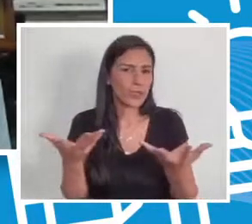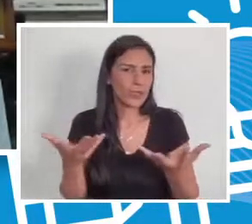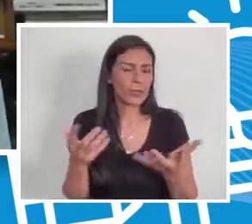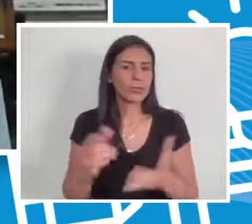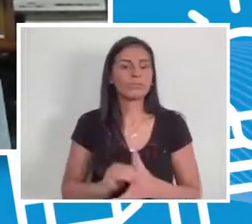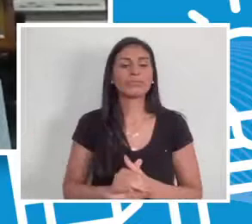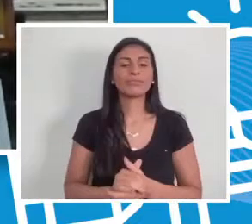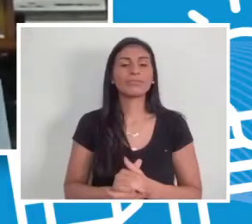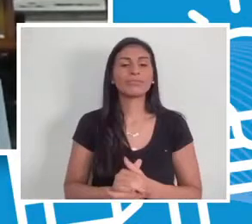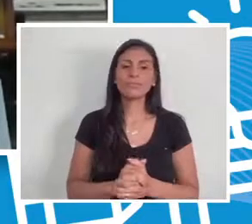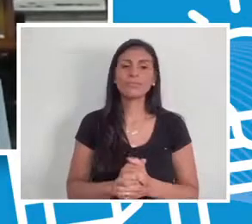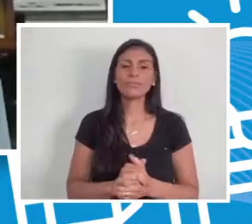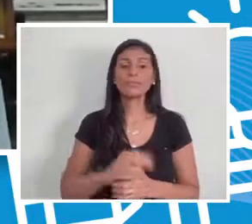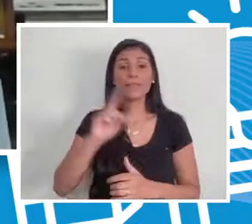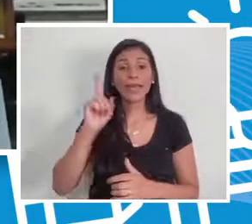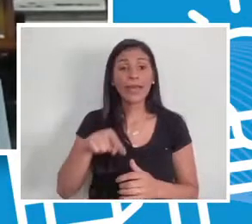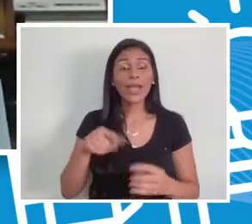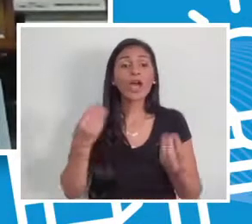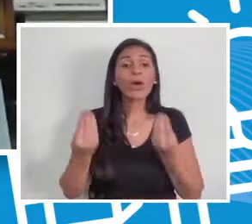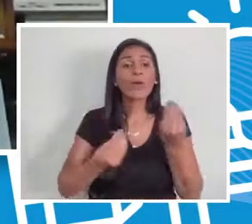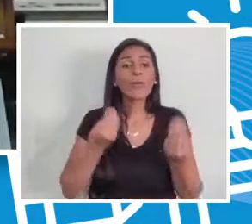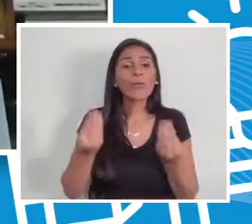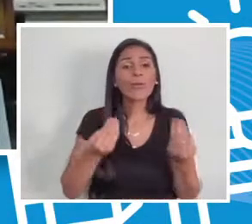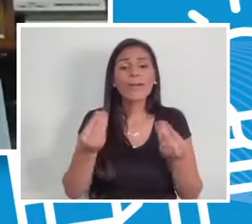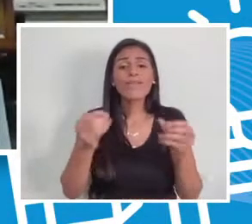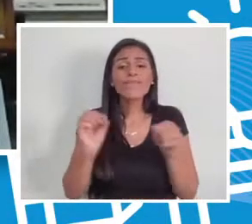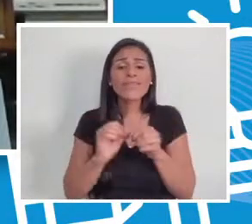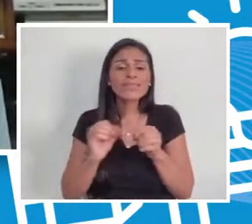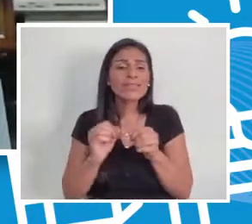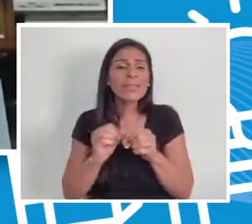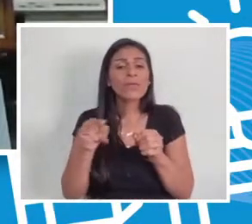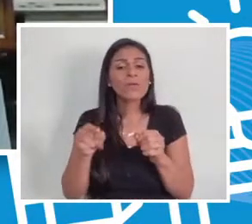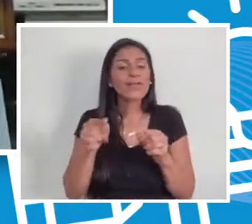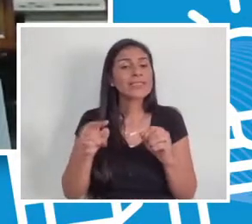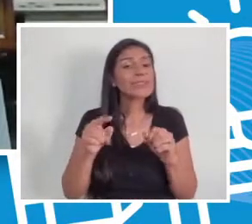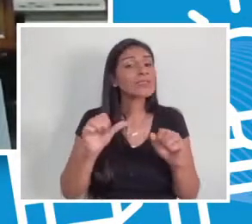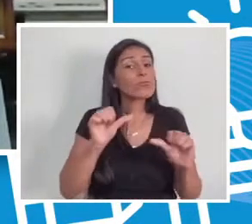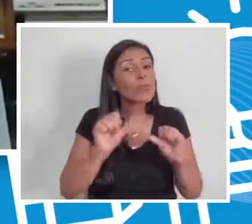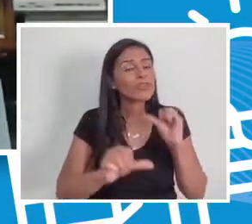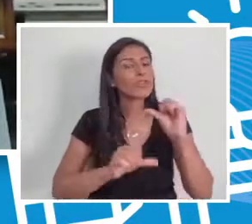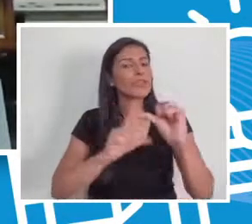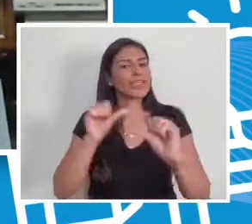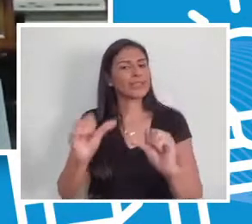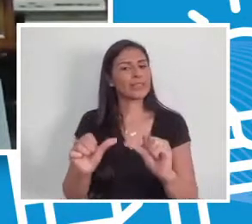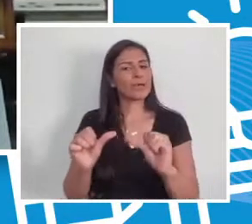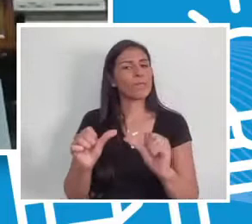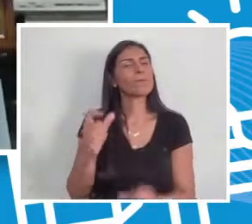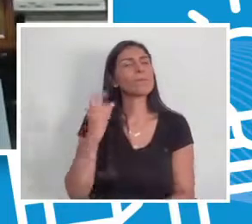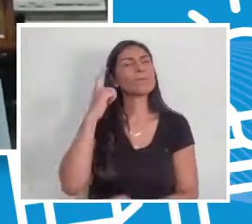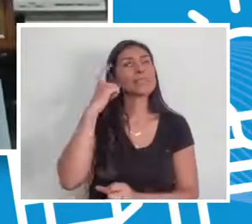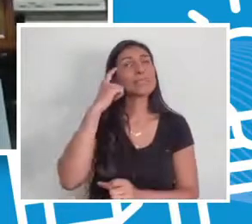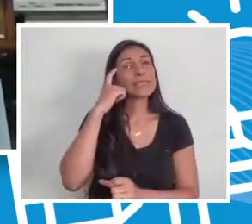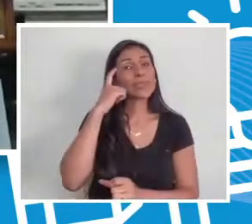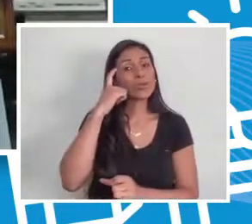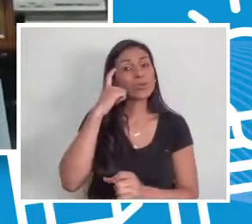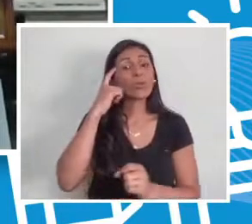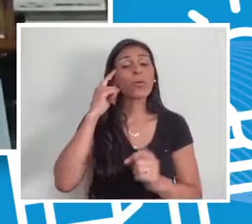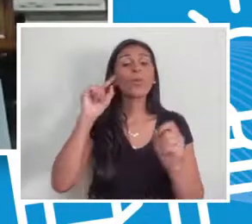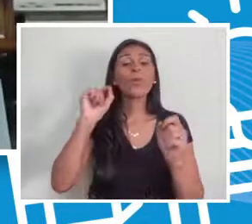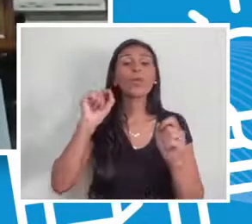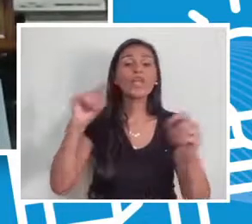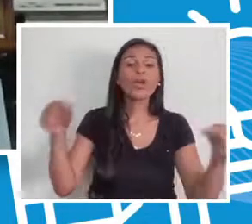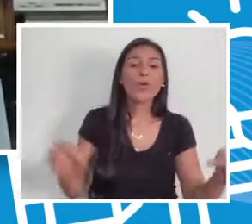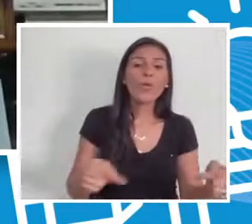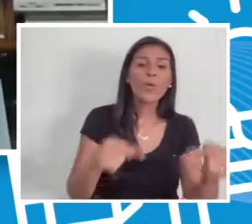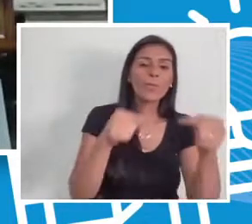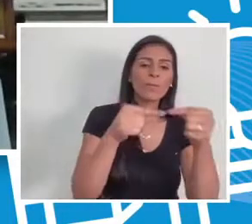modificações que estão ocorrendo no cérebro todo dentro de uma pauta de interesse social. Quer dizer, a